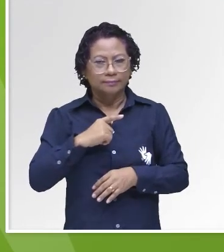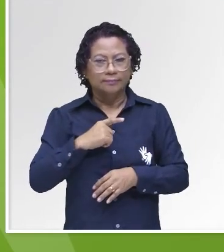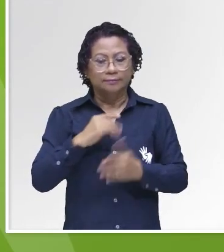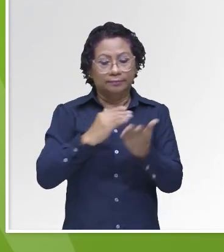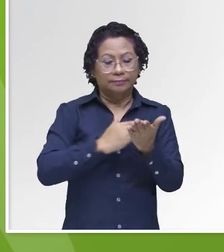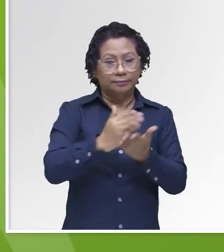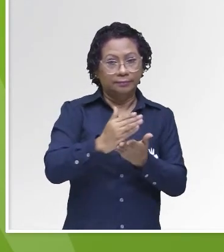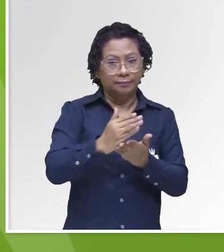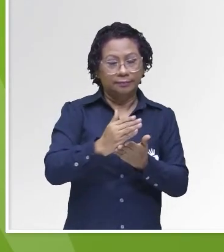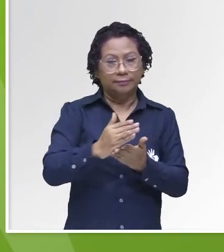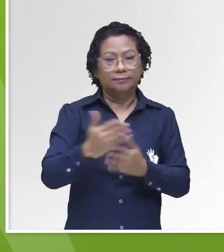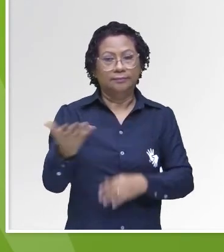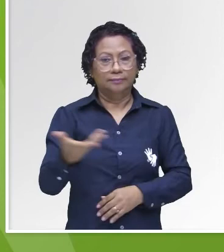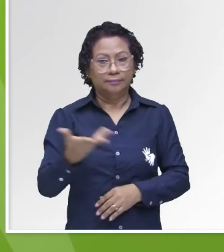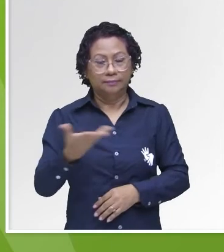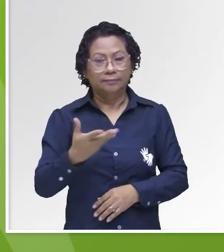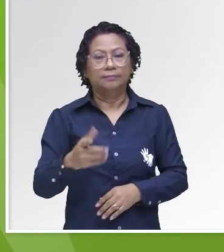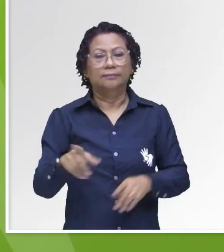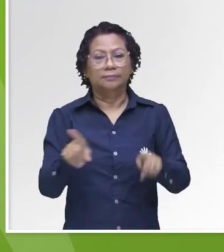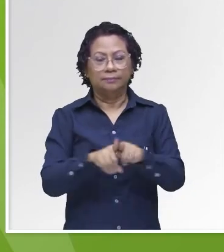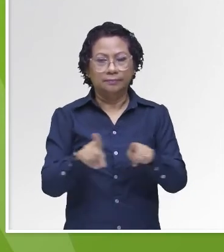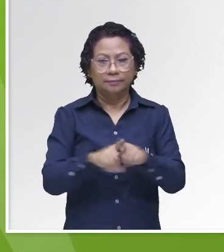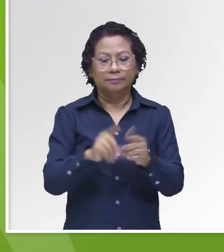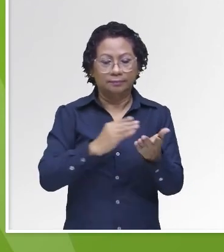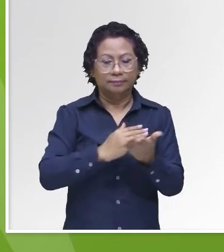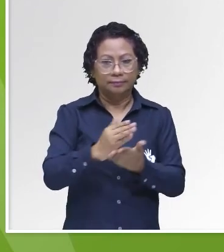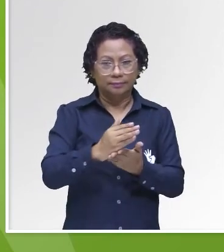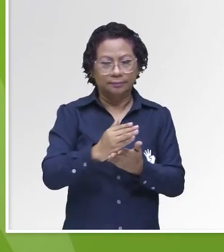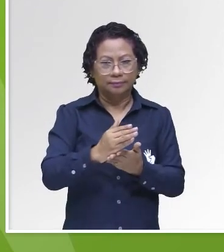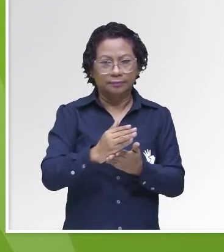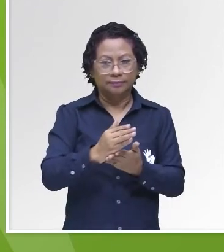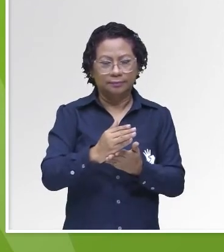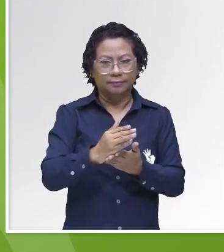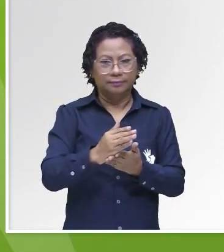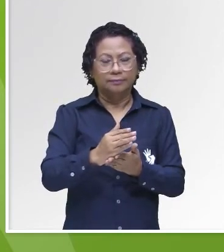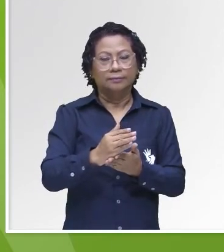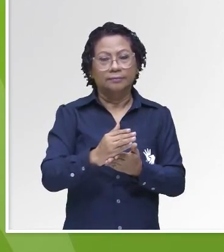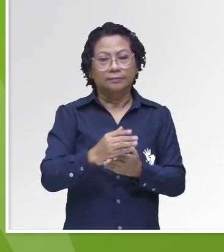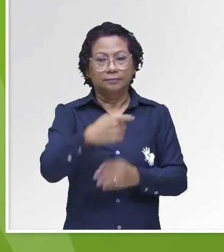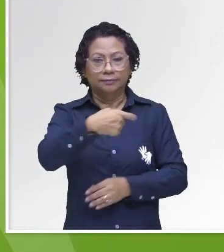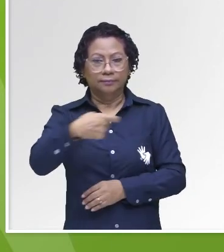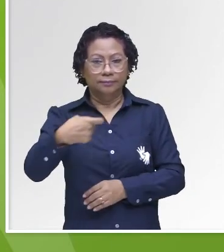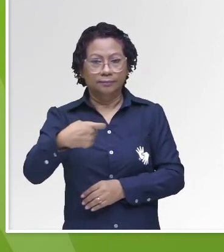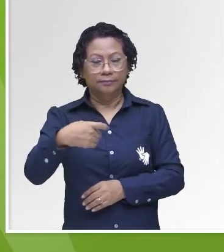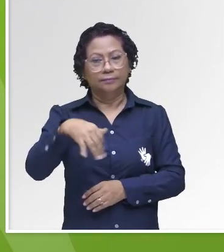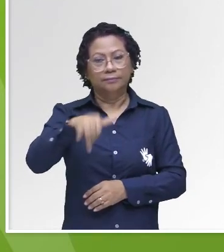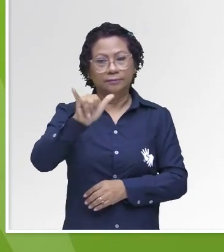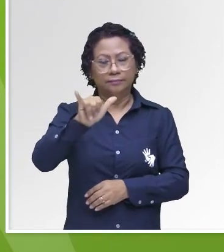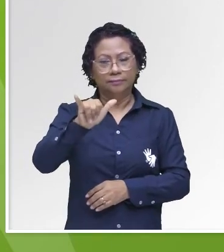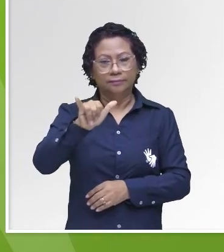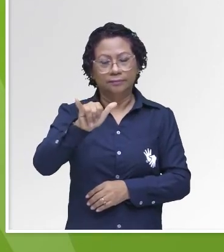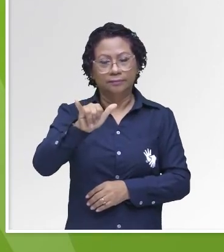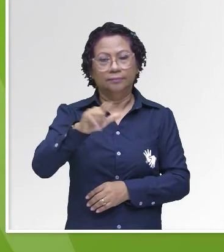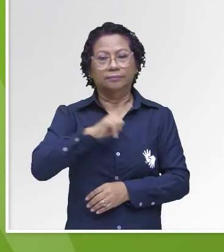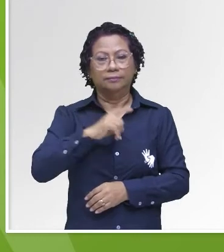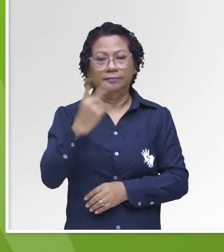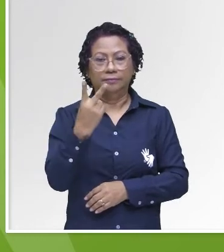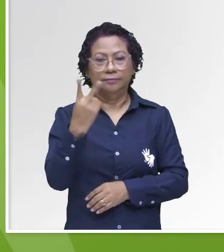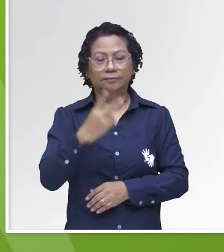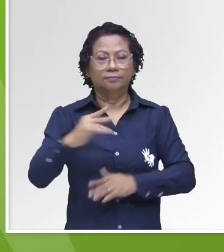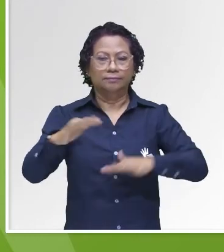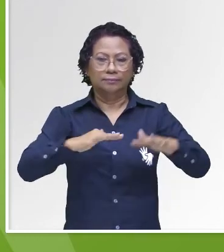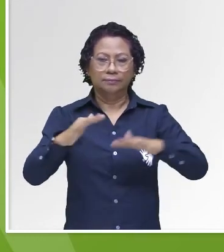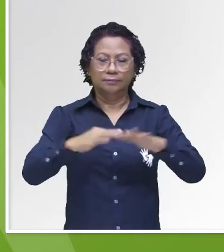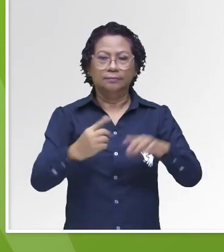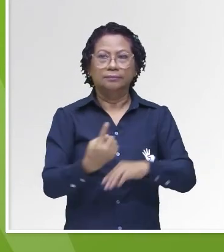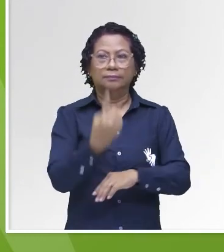eixo x e vamos ter uma velocidade inicial no eixo y, certo? Essa velocidade inicial no eixo x, você